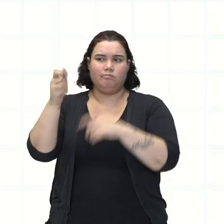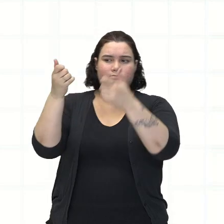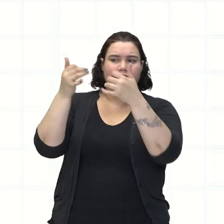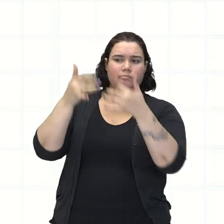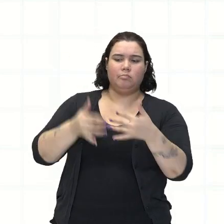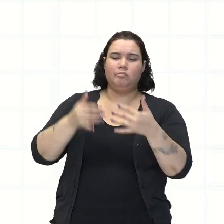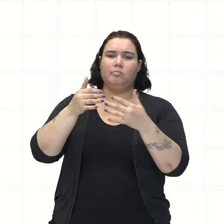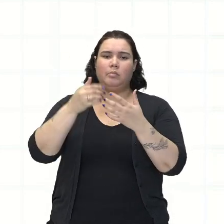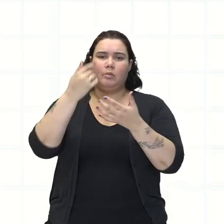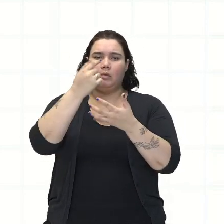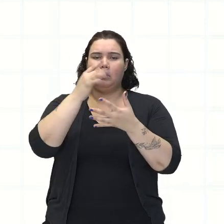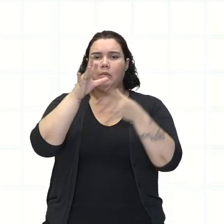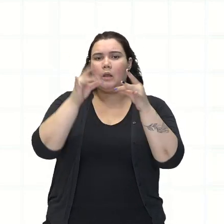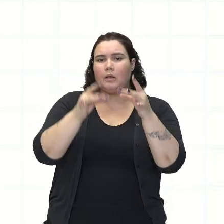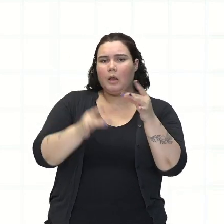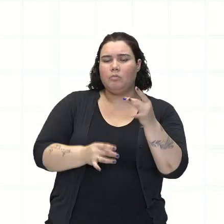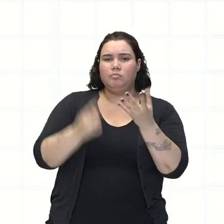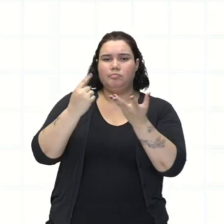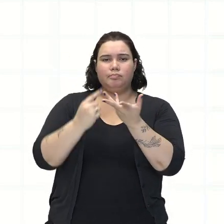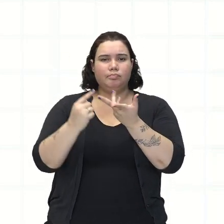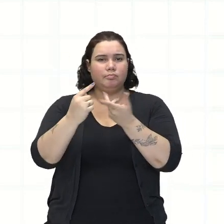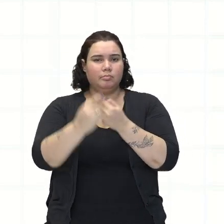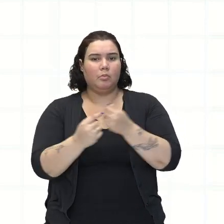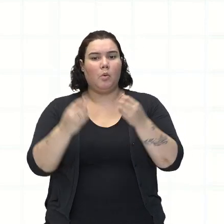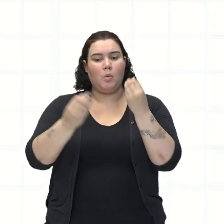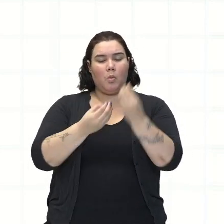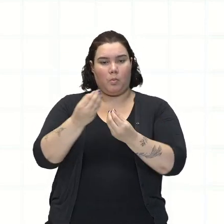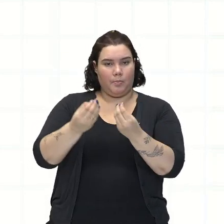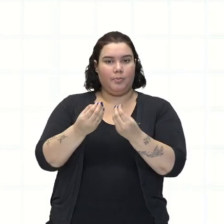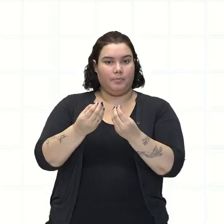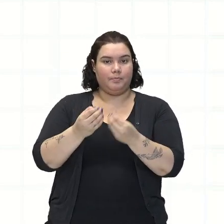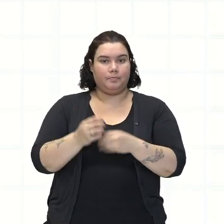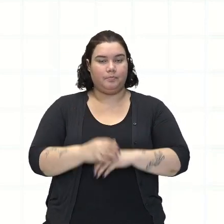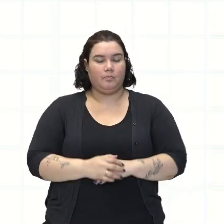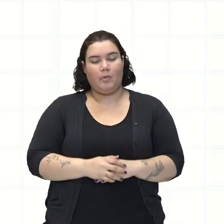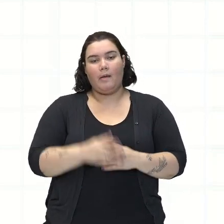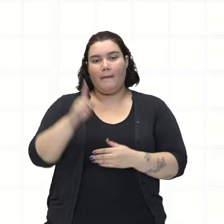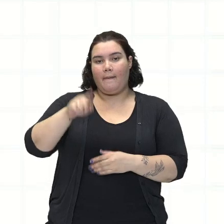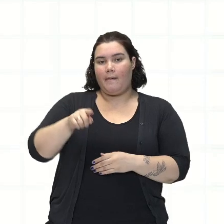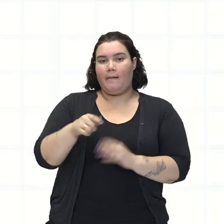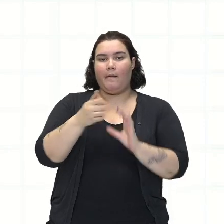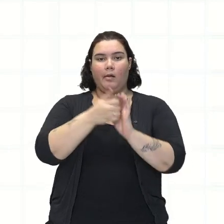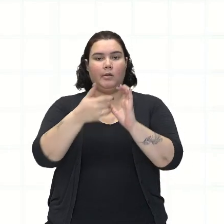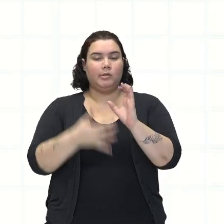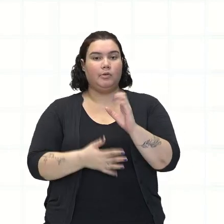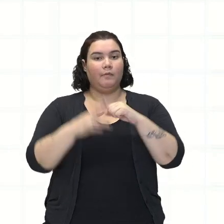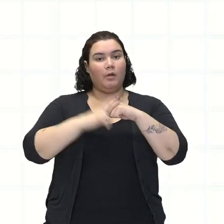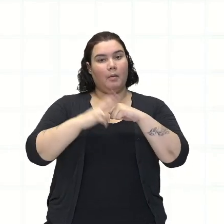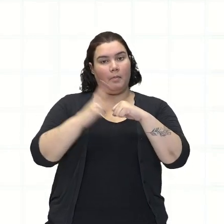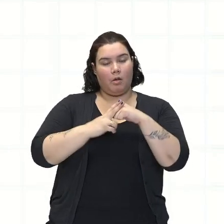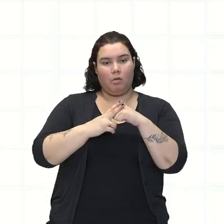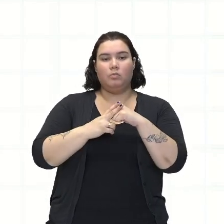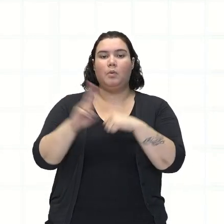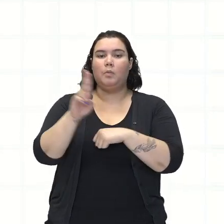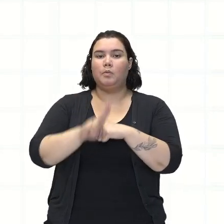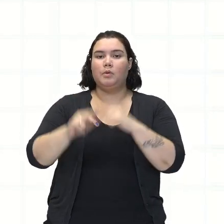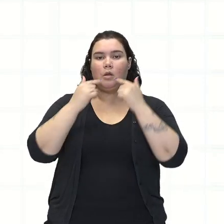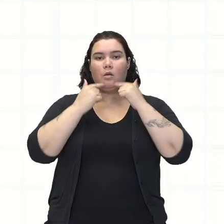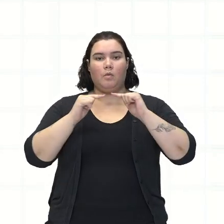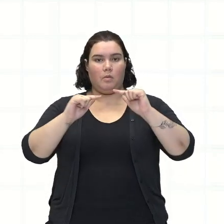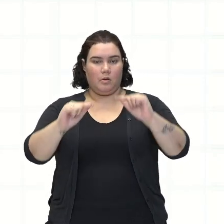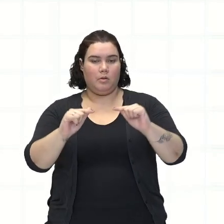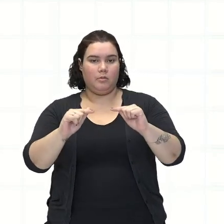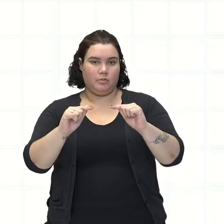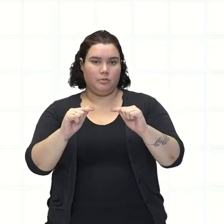aspectos, mais uma vez trazendo aqui o aspecto verbal para caracterizar esse tipo de linguagem que é